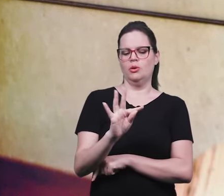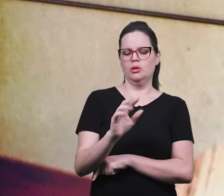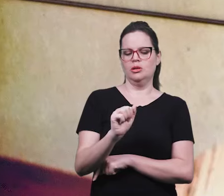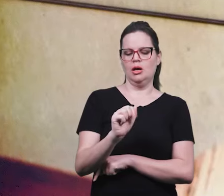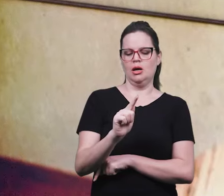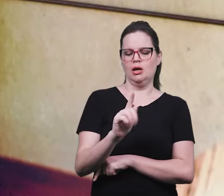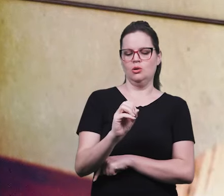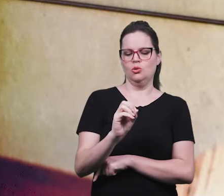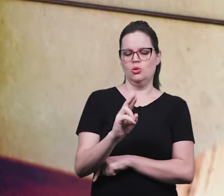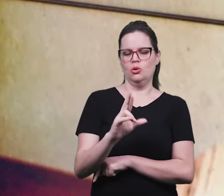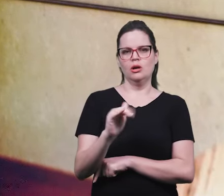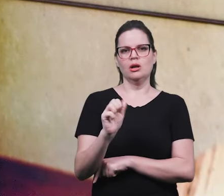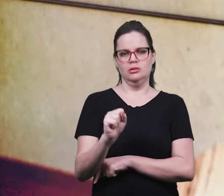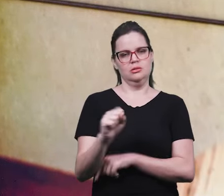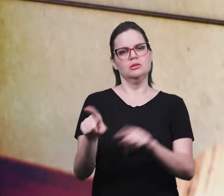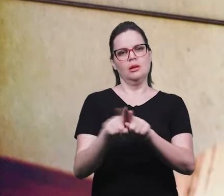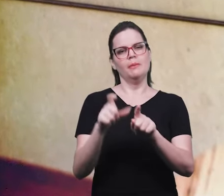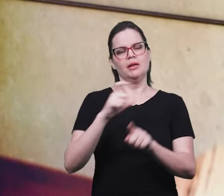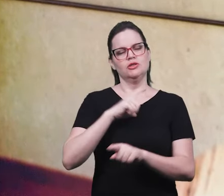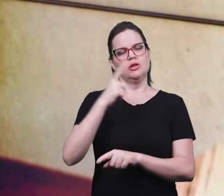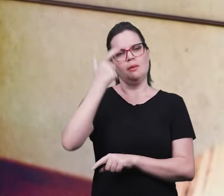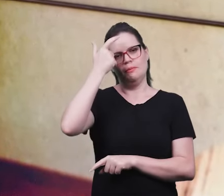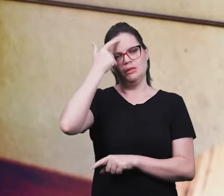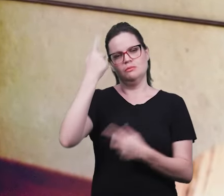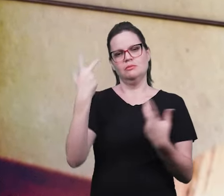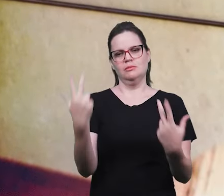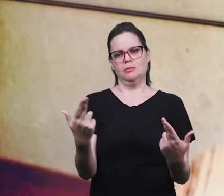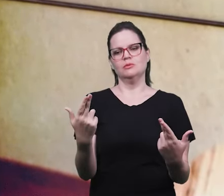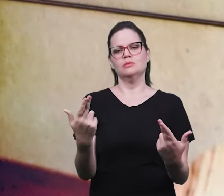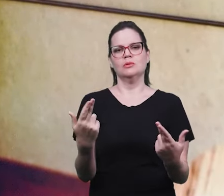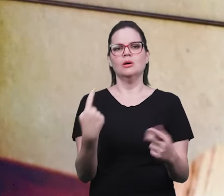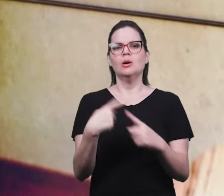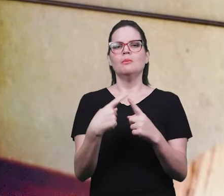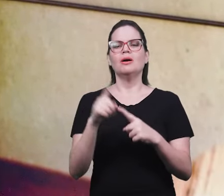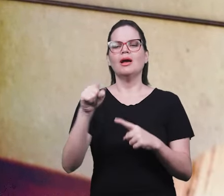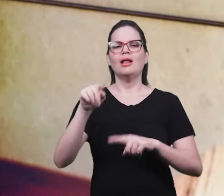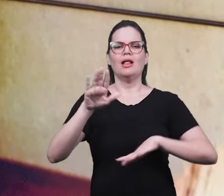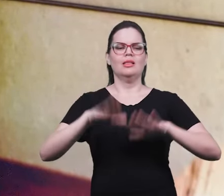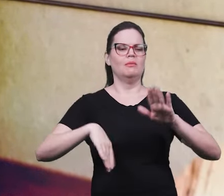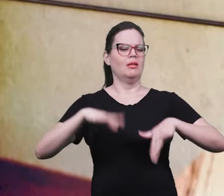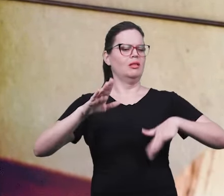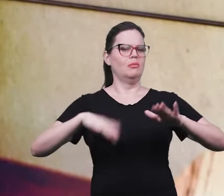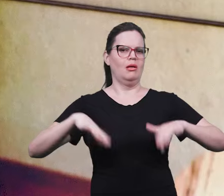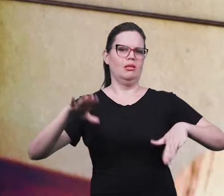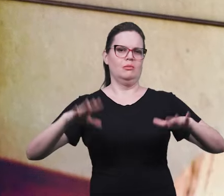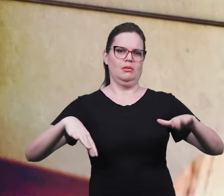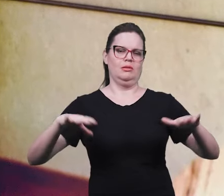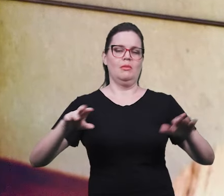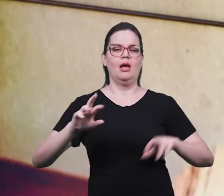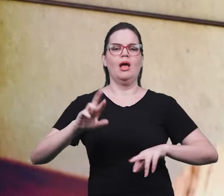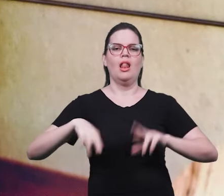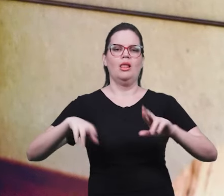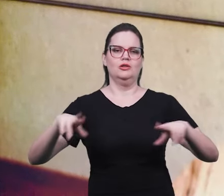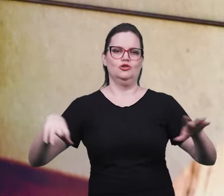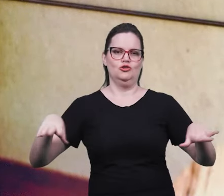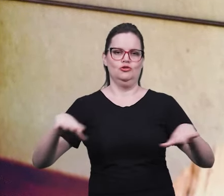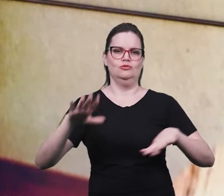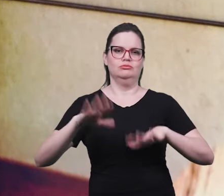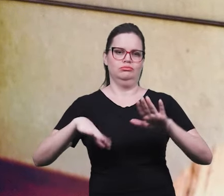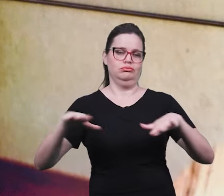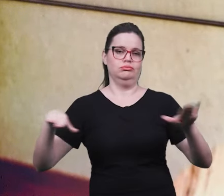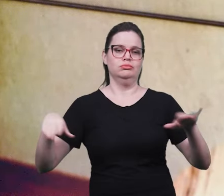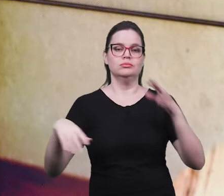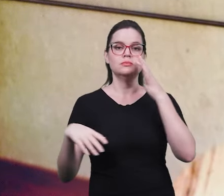pensamento parecido também. Protágoras era muito relativista, era um relativista, né? O homem media todas as coisas, mas ele dizia